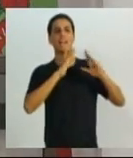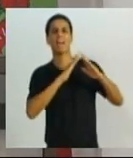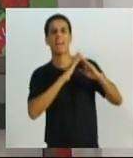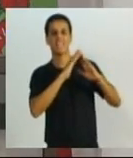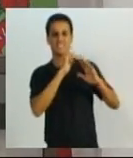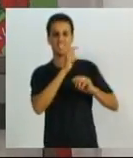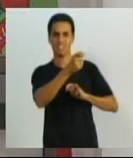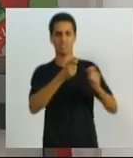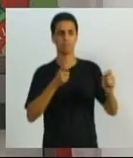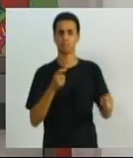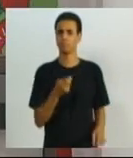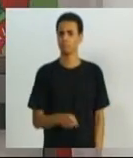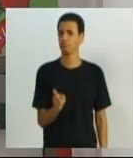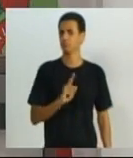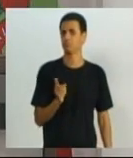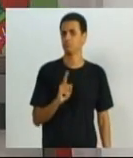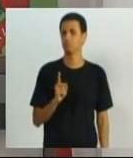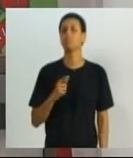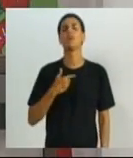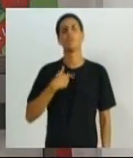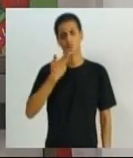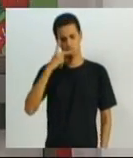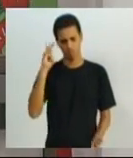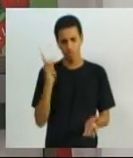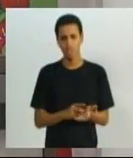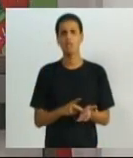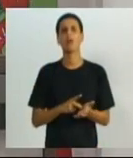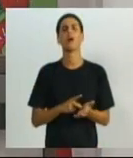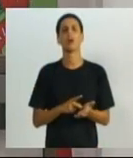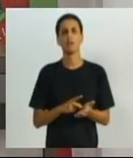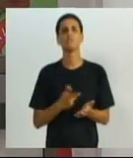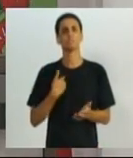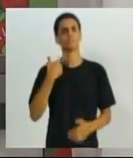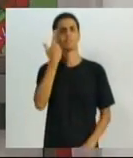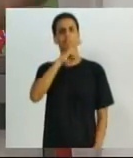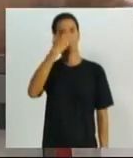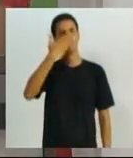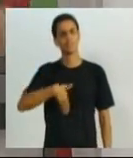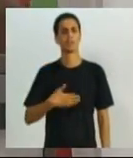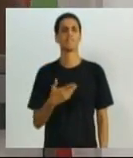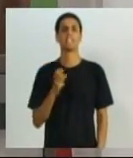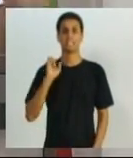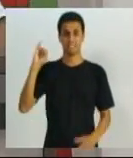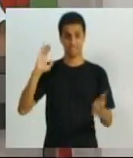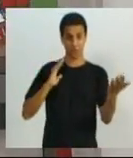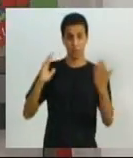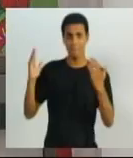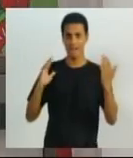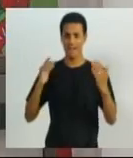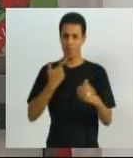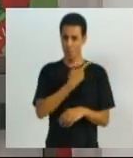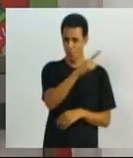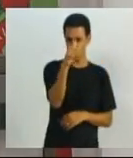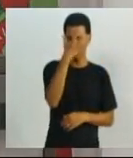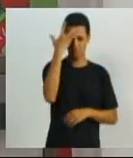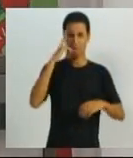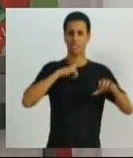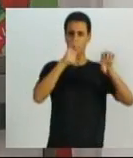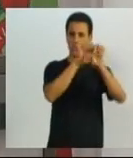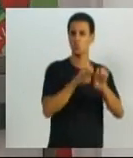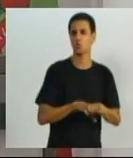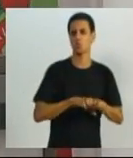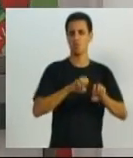terreno. Eu sou prova viva disso. Confesso que, diante dessa situação, comparado aos que têm essa estrutura diferente e